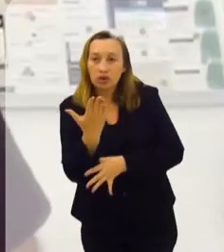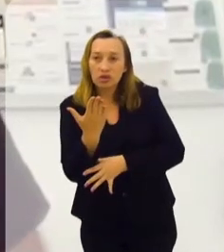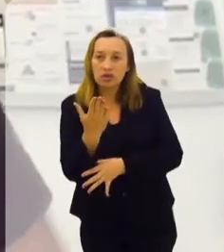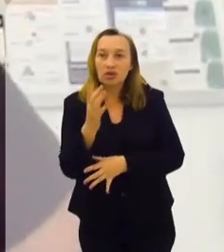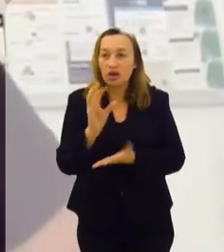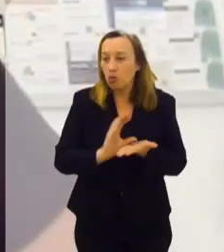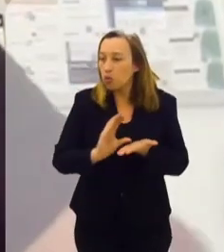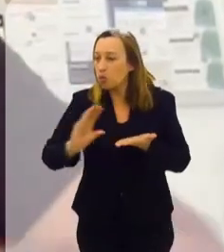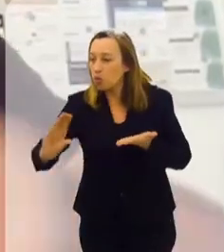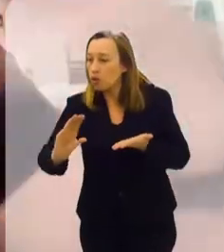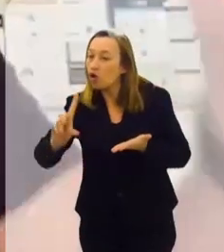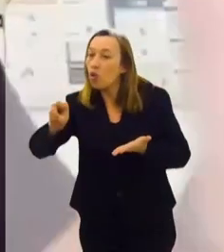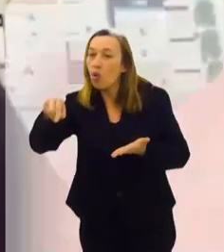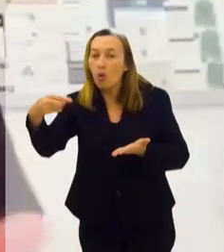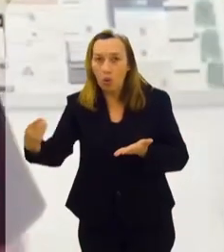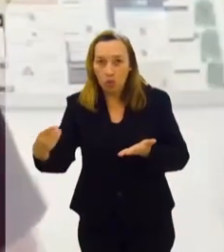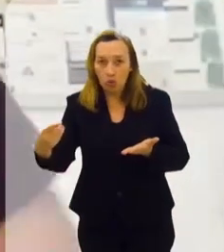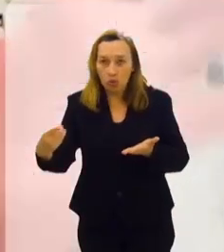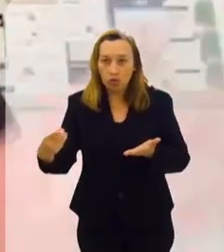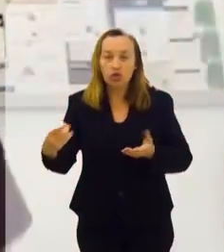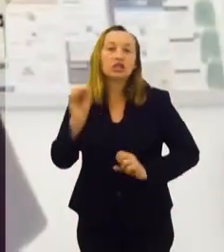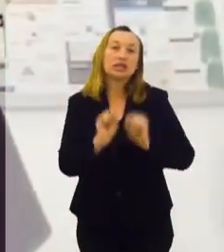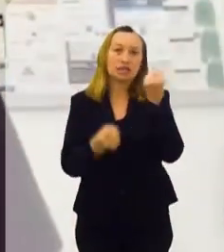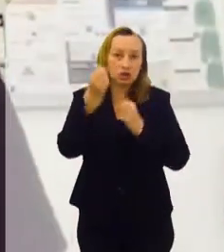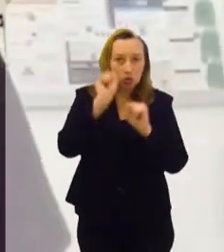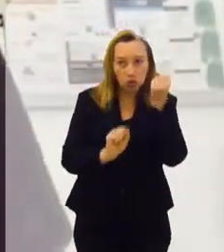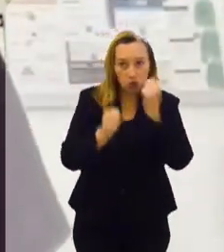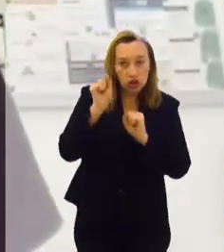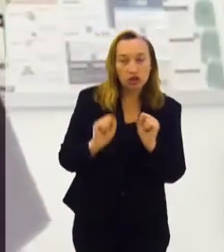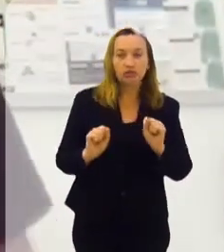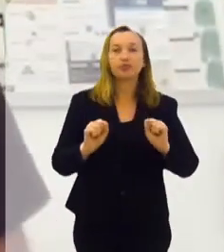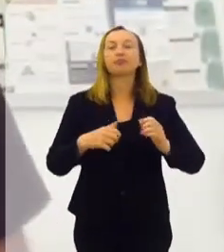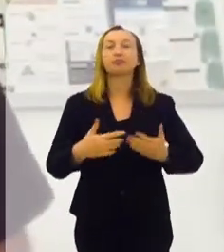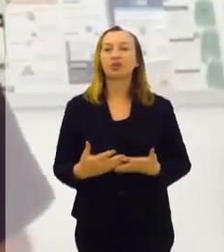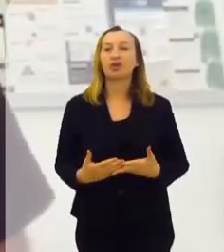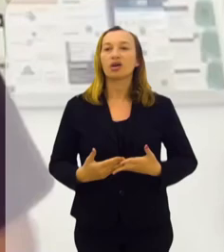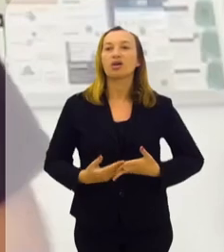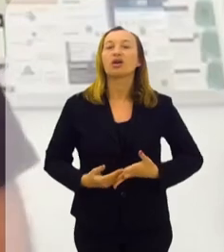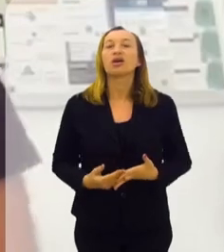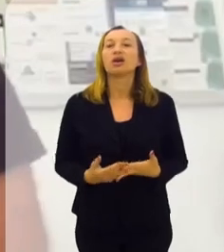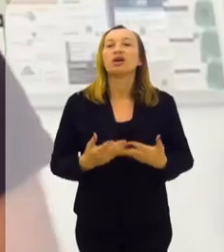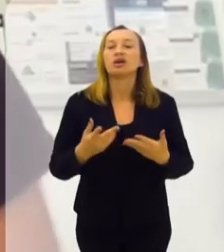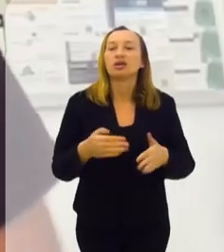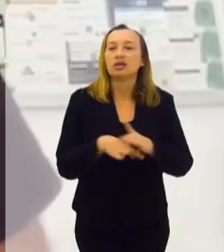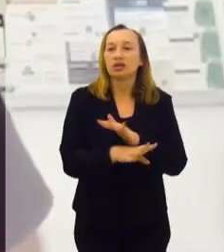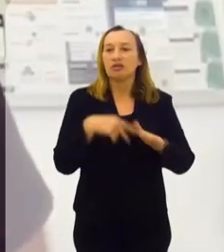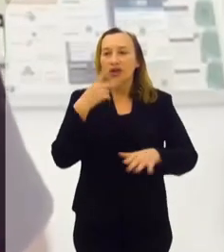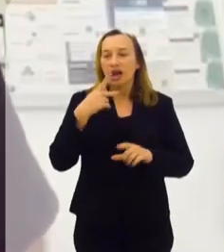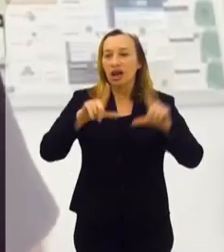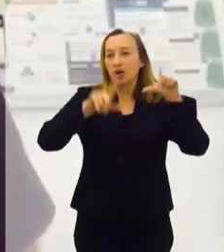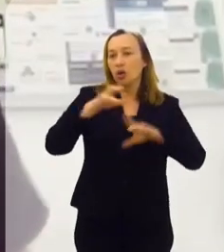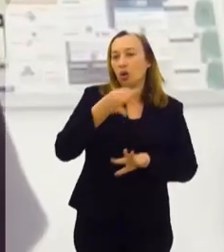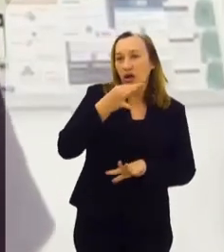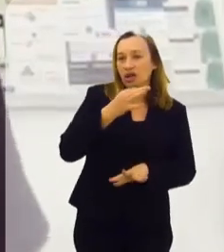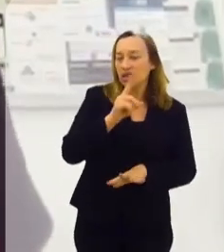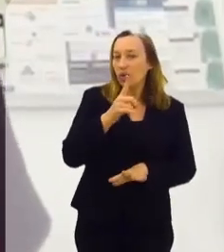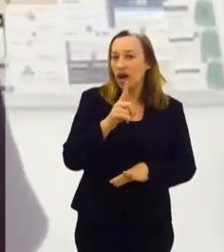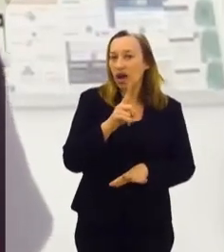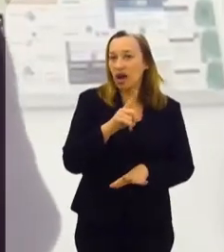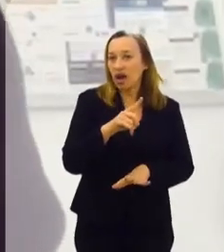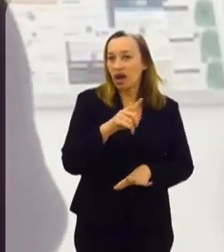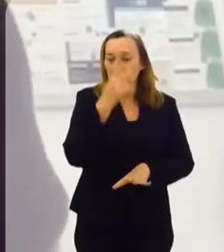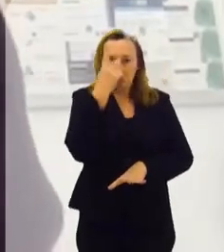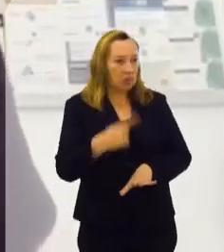produção audiovisual são destinadas para as outras indústrias. Ou seja, eu costumo dizer que o audiovisual não é uma